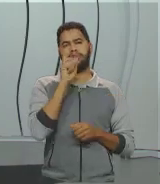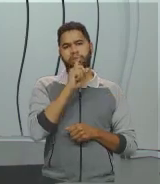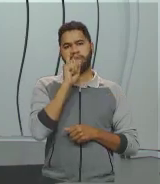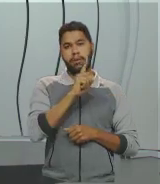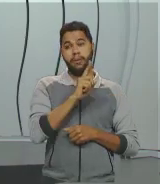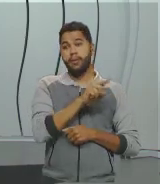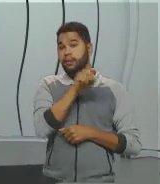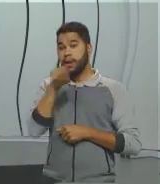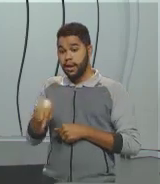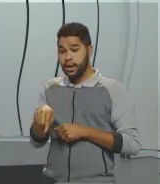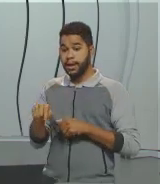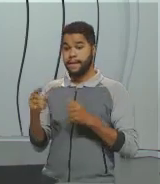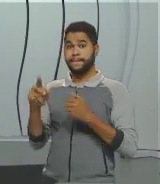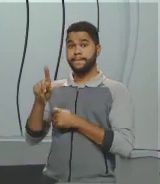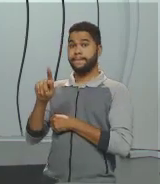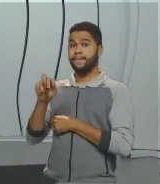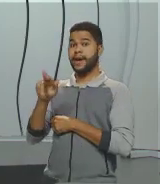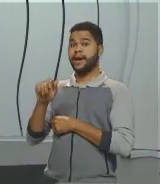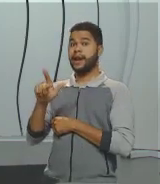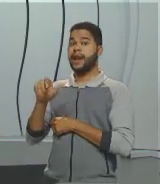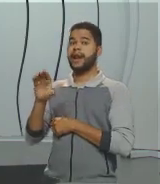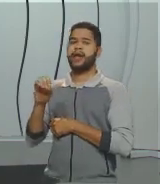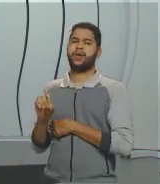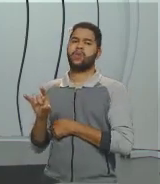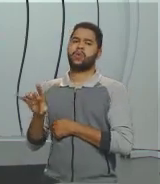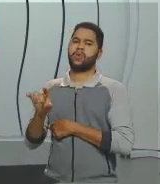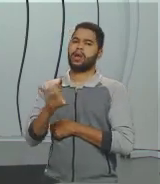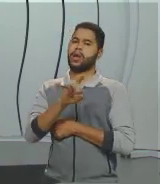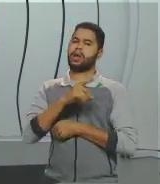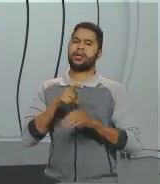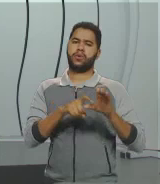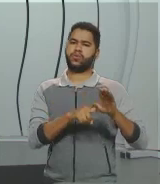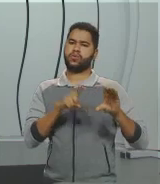não necessariamente todo o circuito para de funcionar.